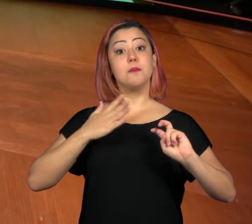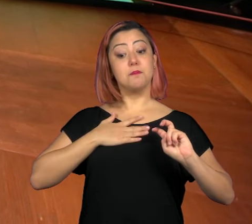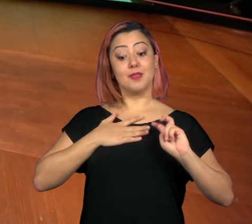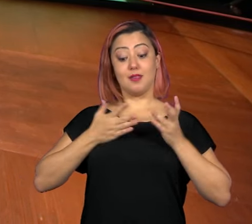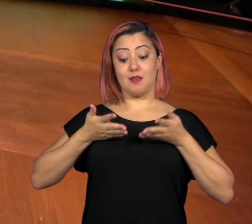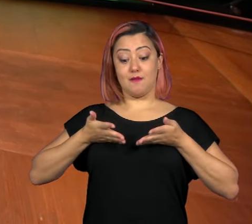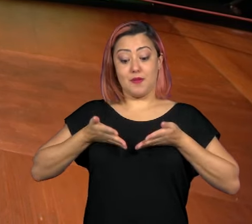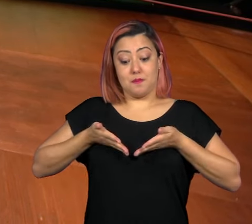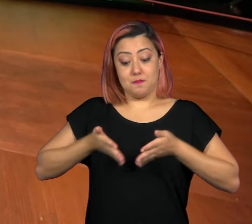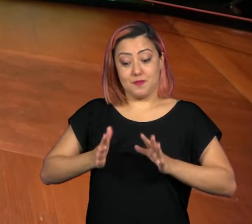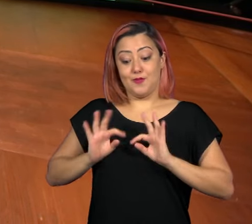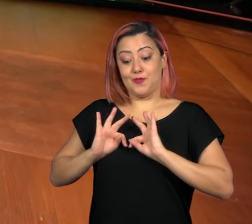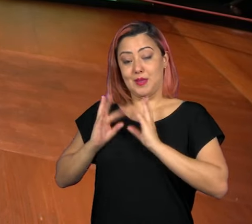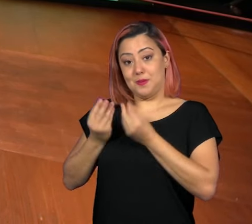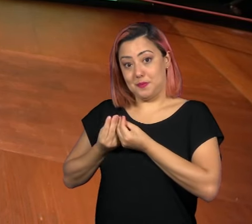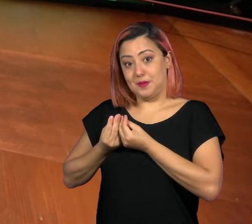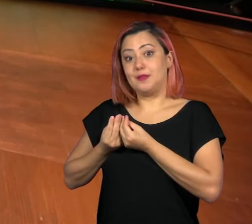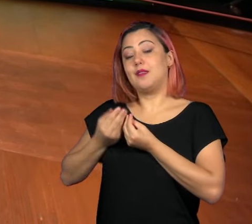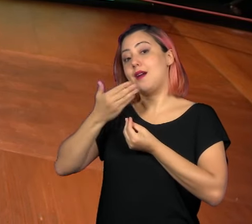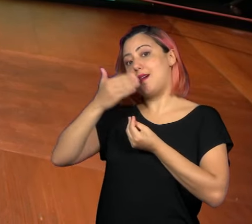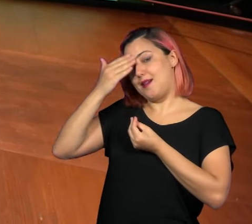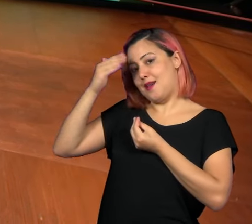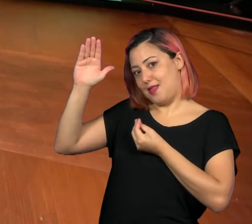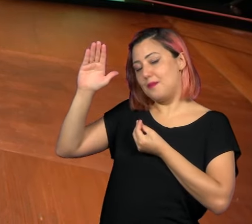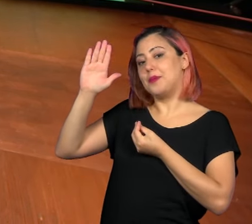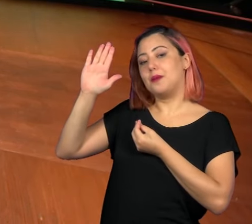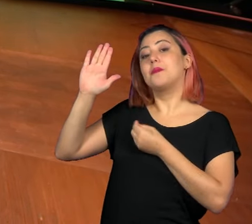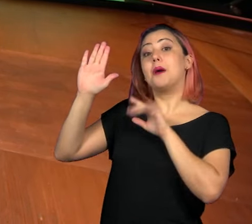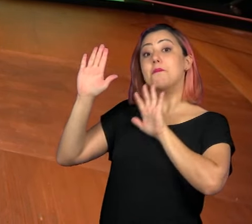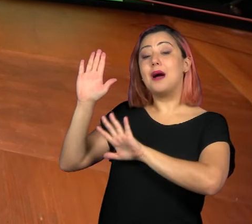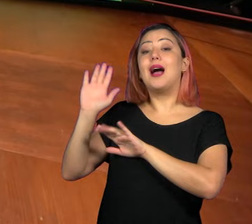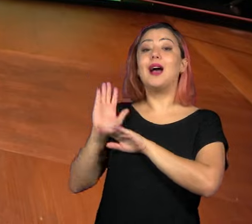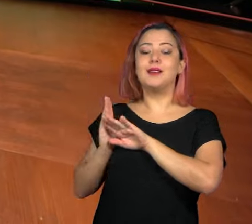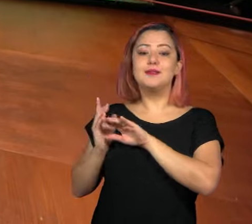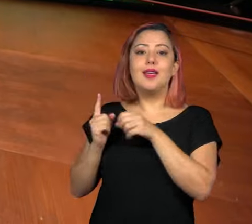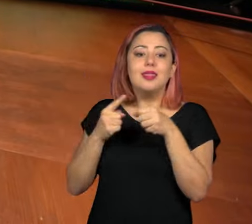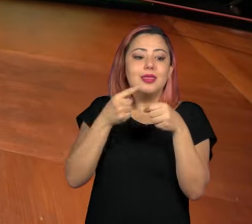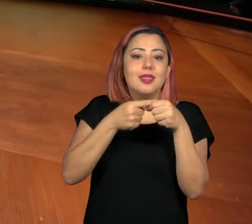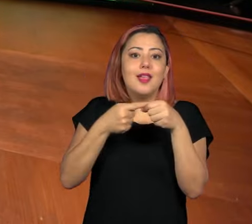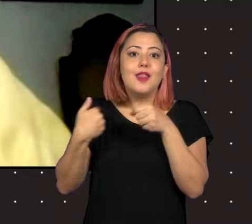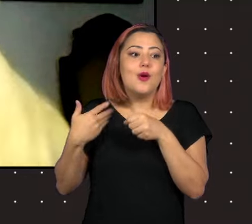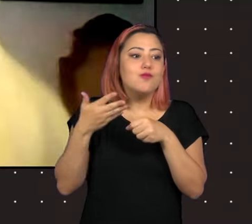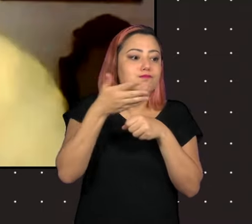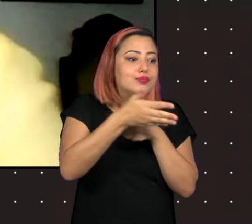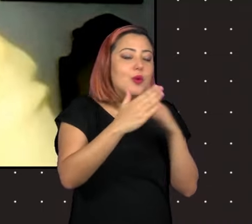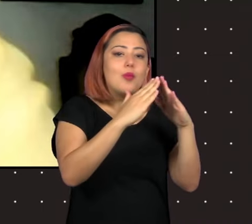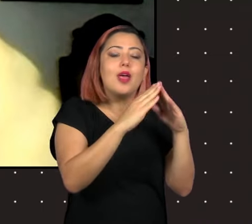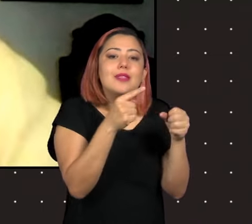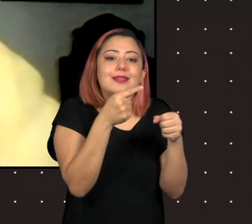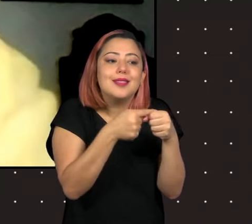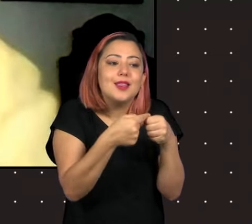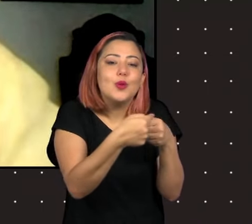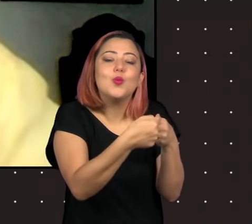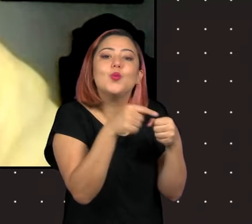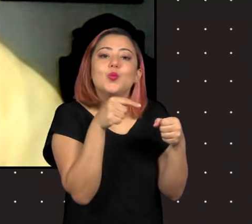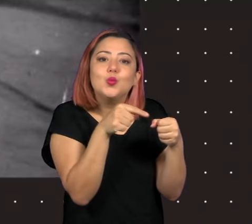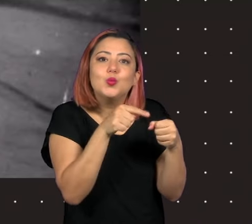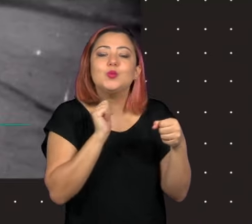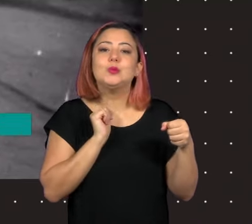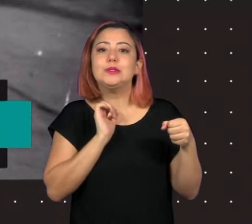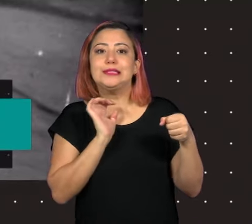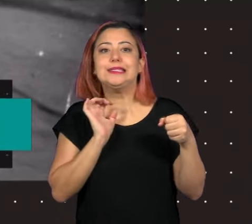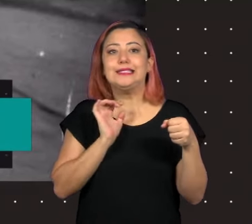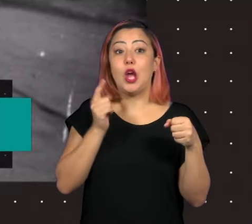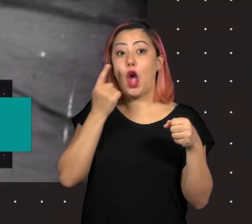família árabe vivendo numa cidadezinha pequena do interior, não era nem Guaxupé, aí quando já estava em